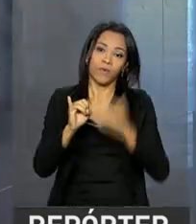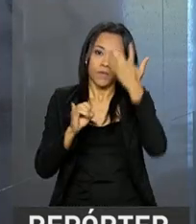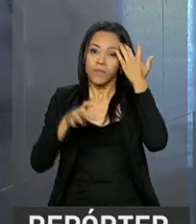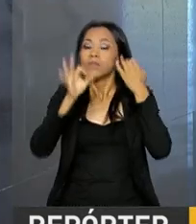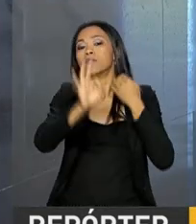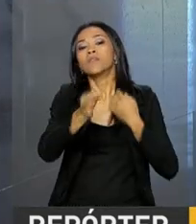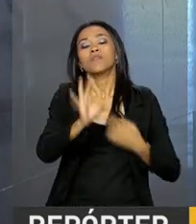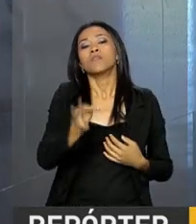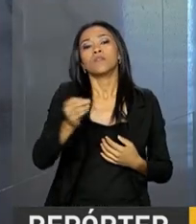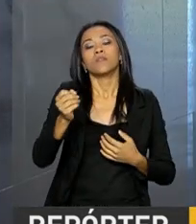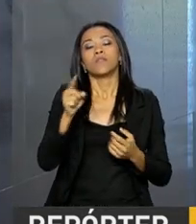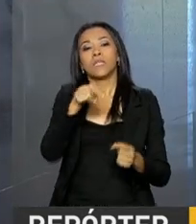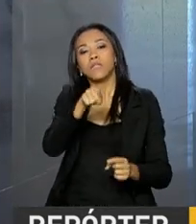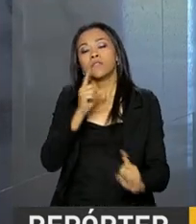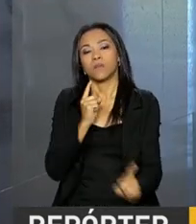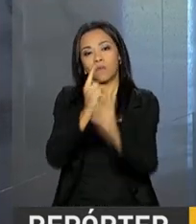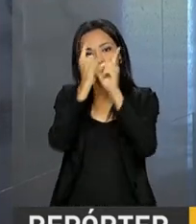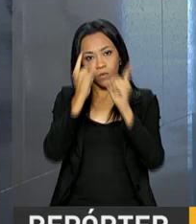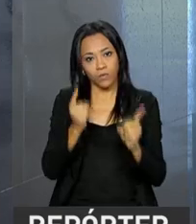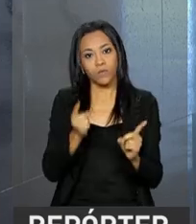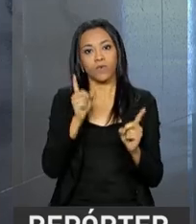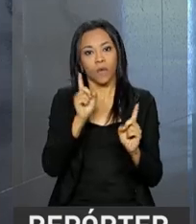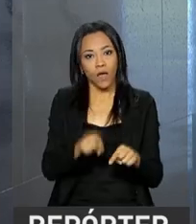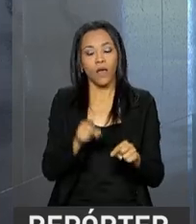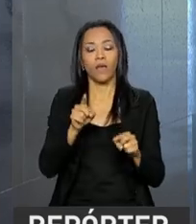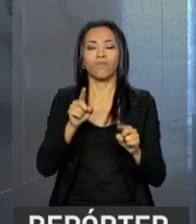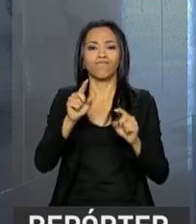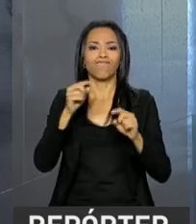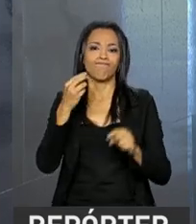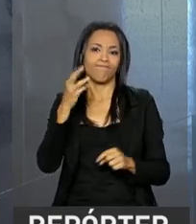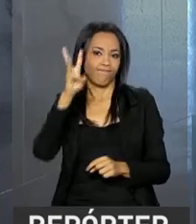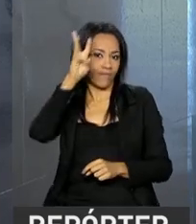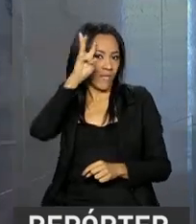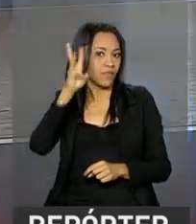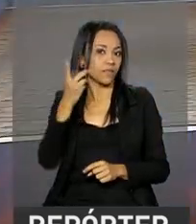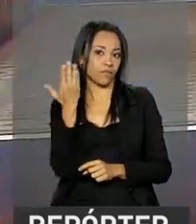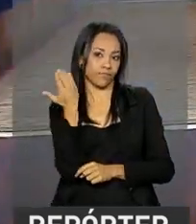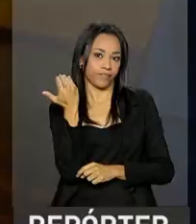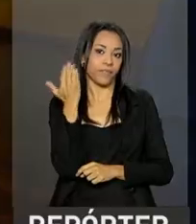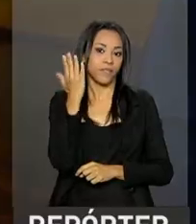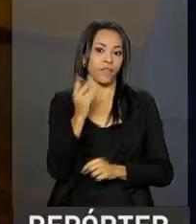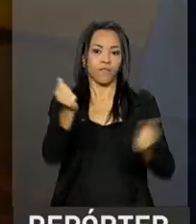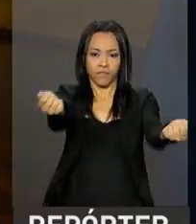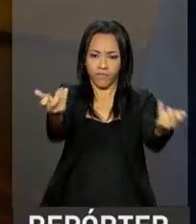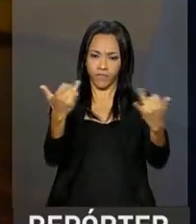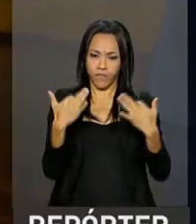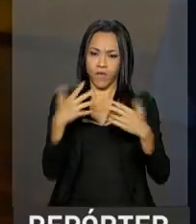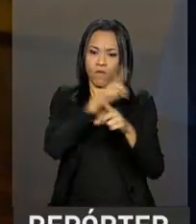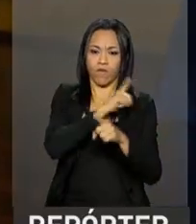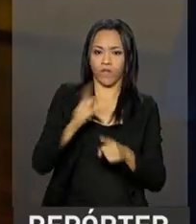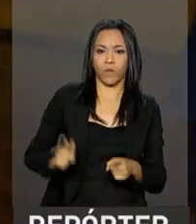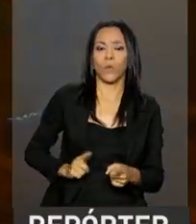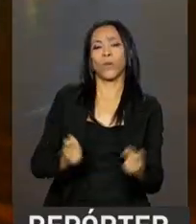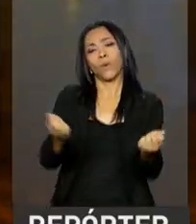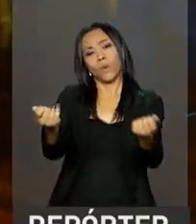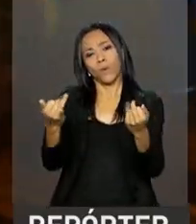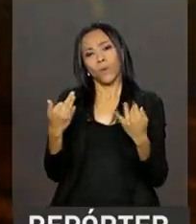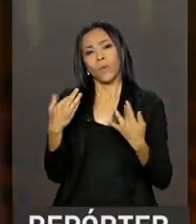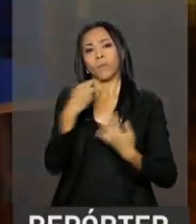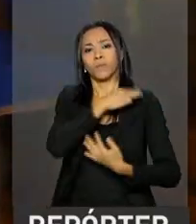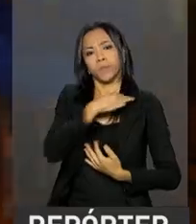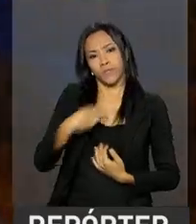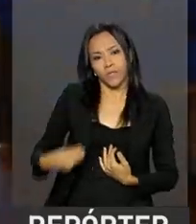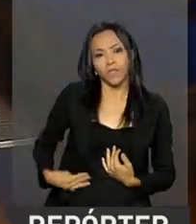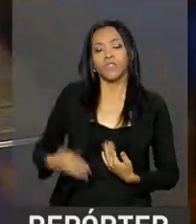Exatamente. Olha, durante o encontro realizado nesta terça-feira que reuniu governadores, ministros e o presidente do